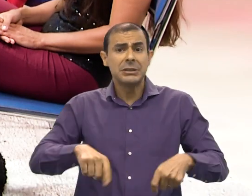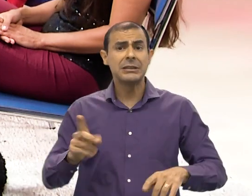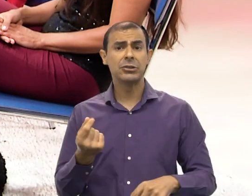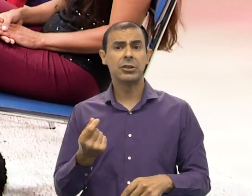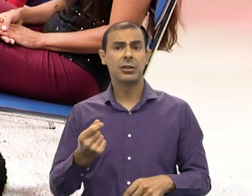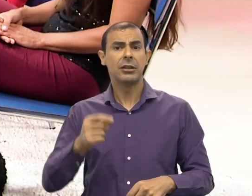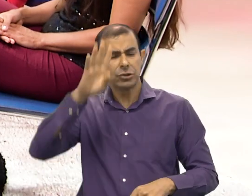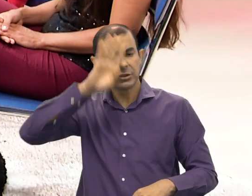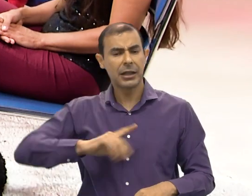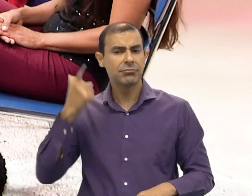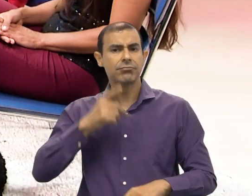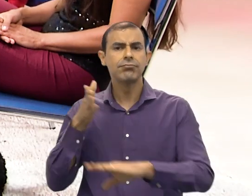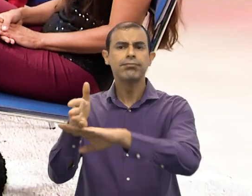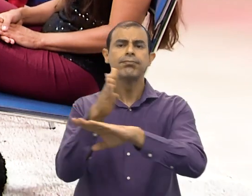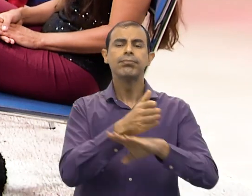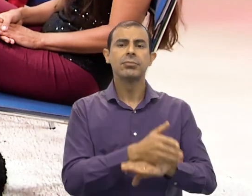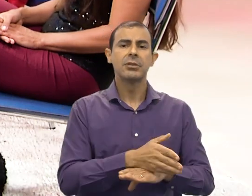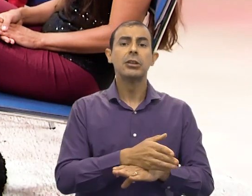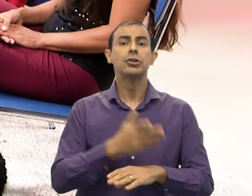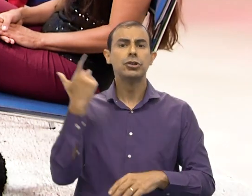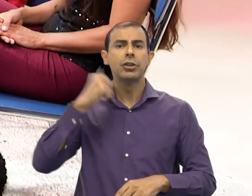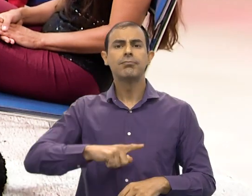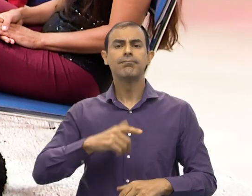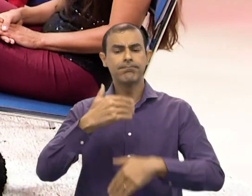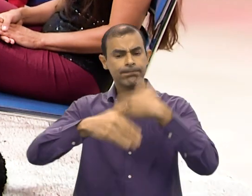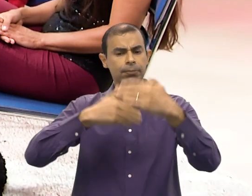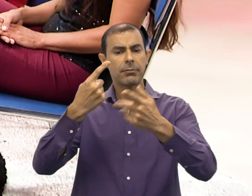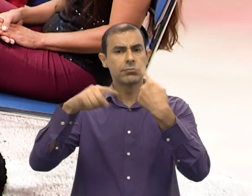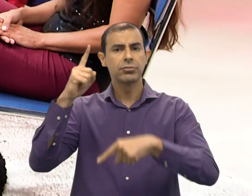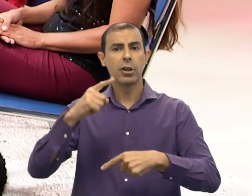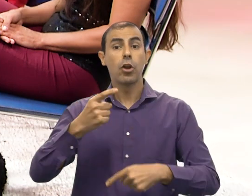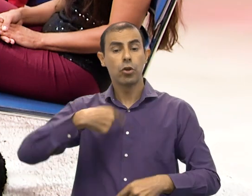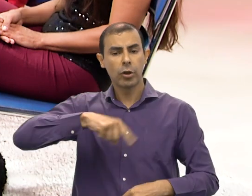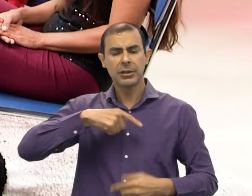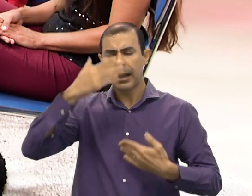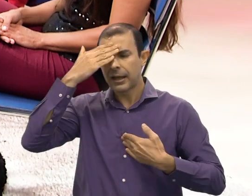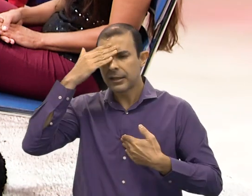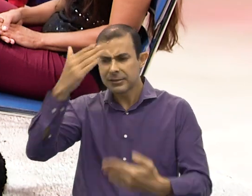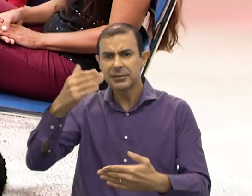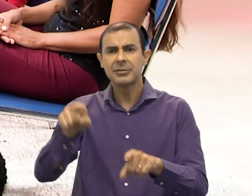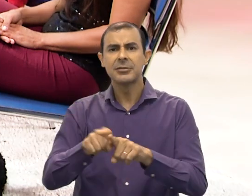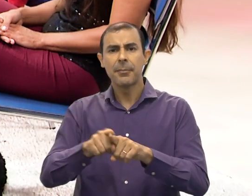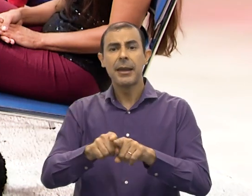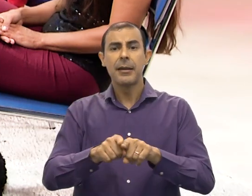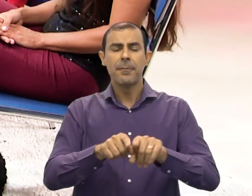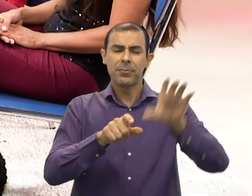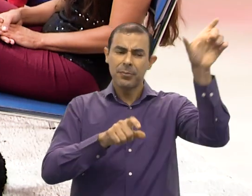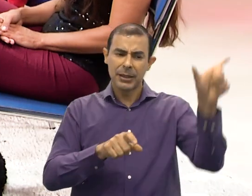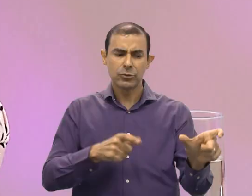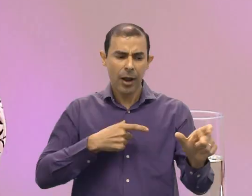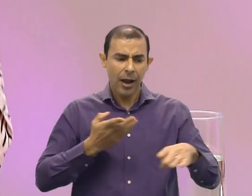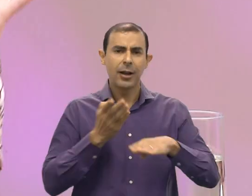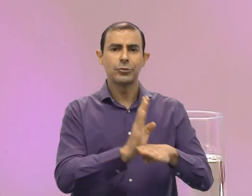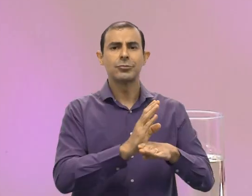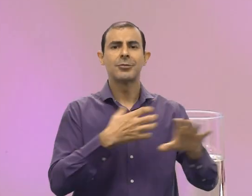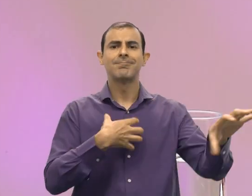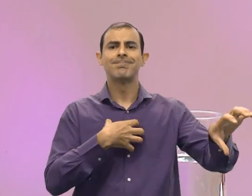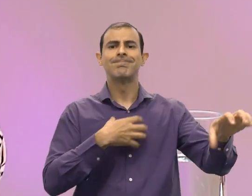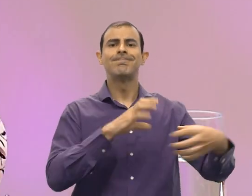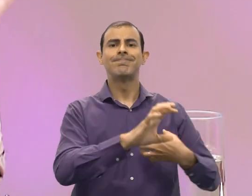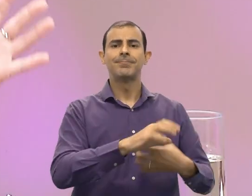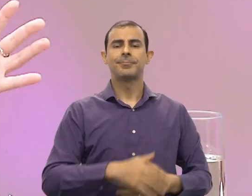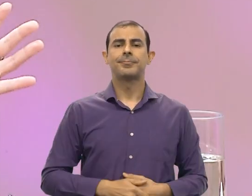em ação, buscando agradecer e fazer diferença na vida do próximo. Empatia. E agora, para a